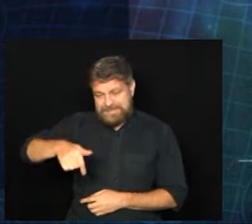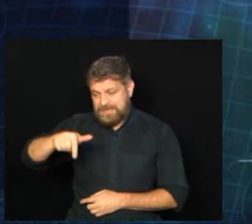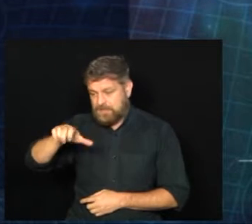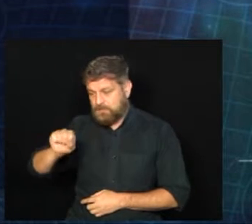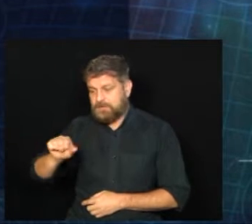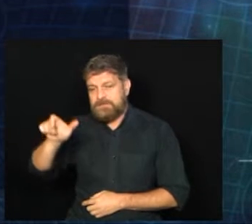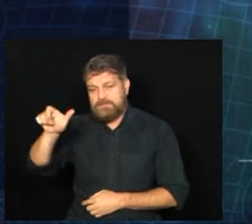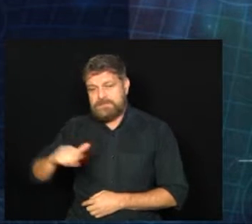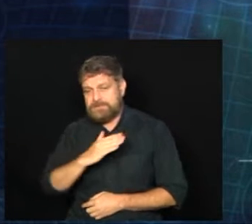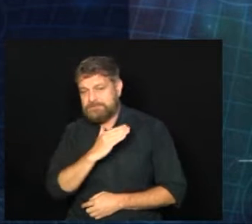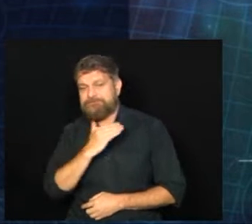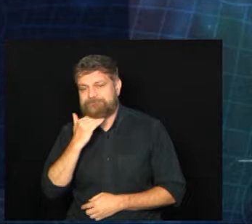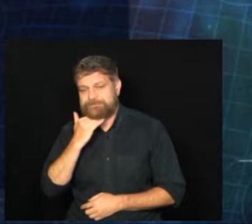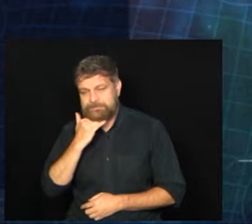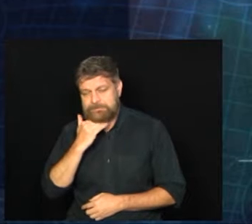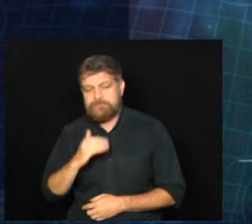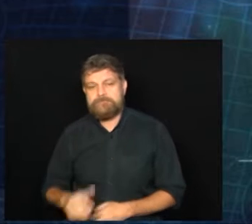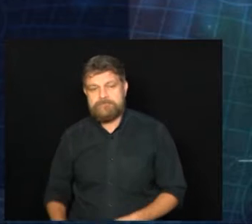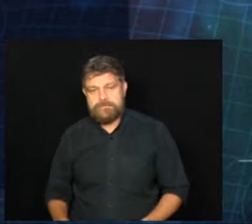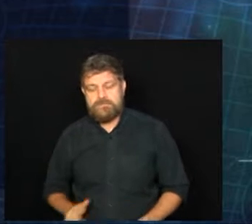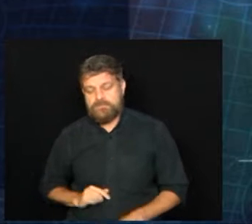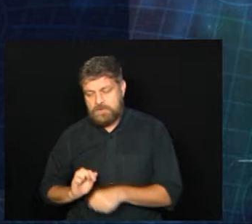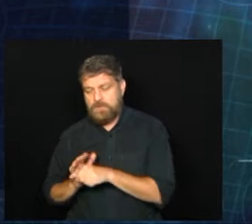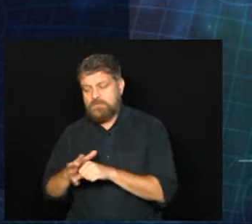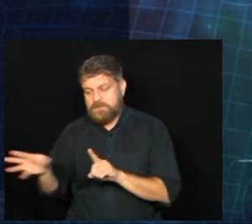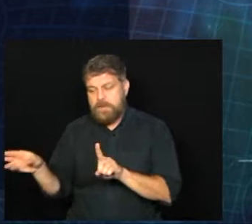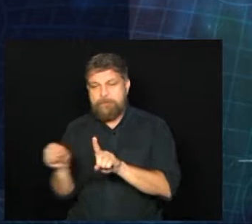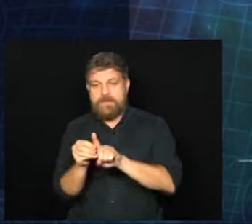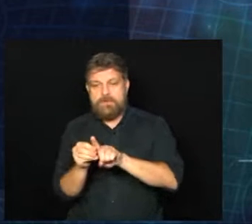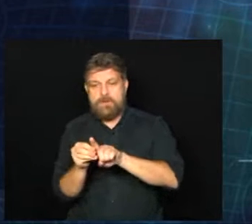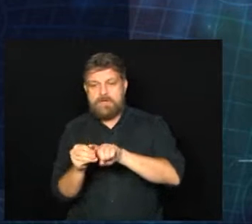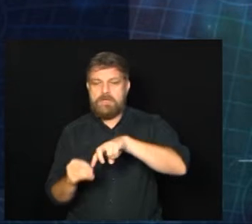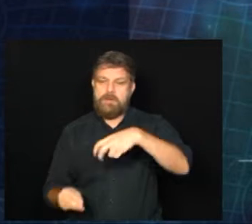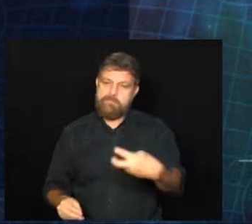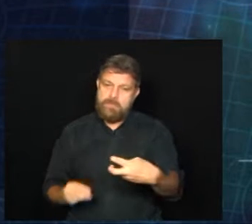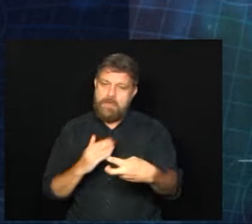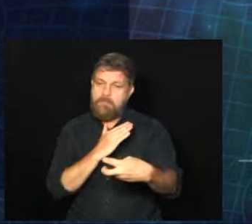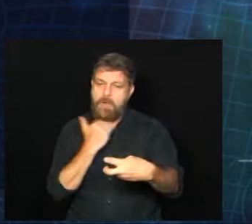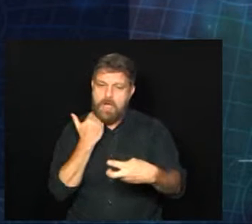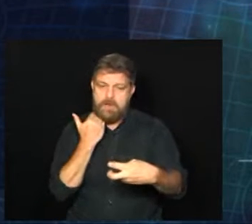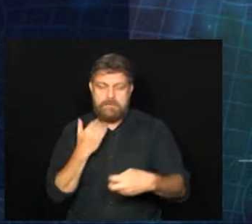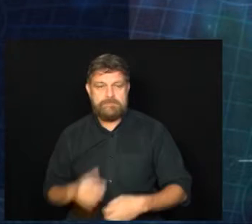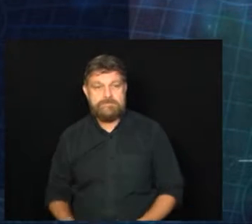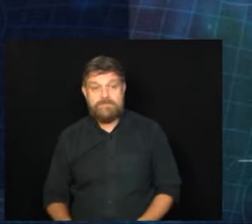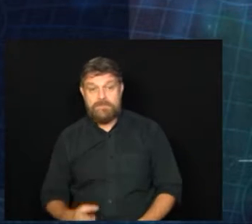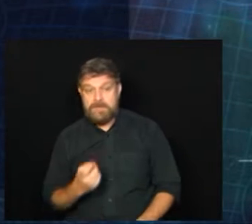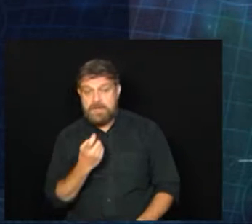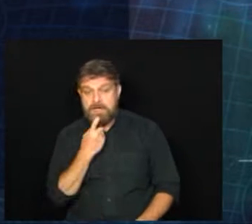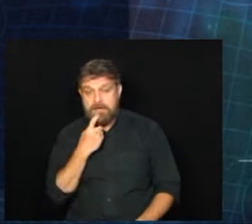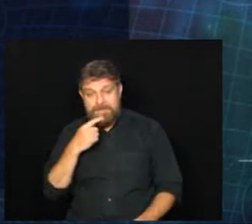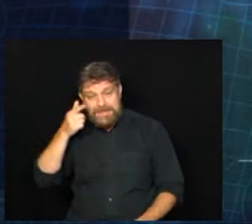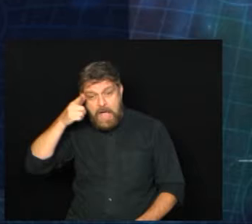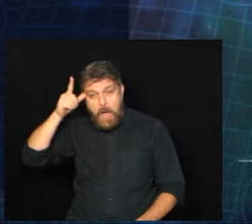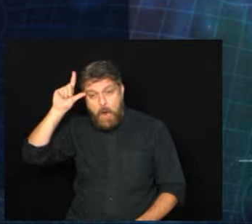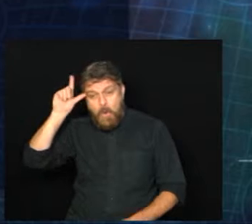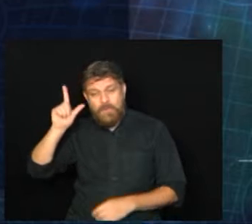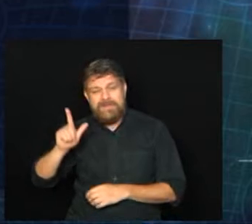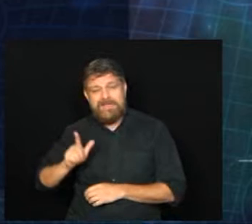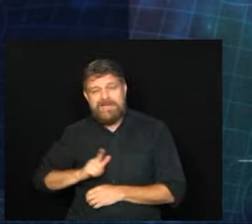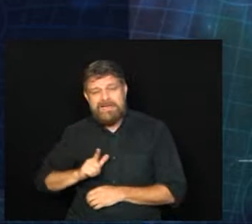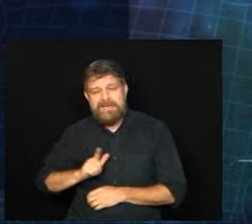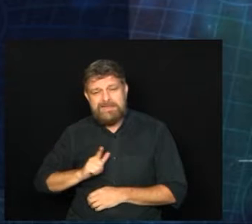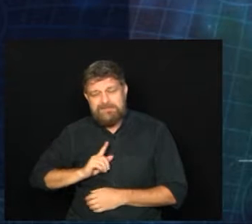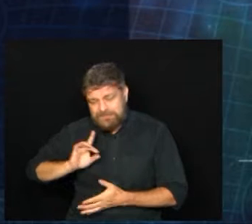10.778 mortes foram confirmadas devido à Covid-19 em nossa região. E Campinas, ontem, que teve aí